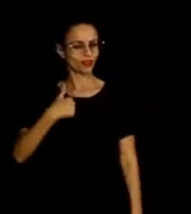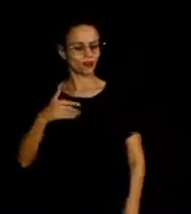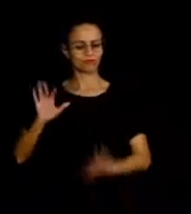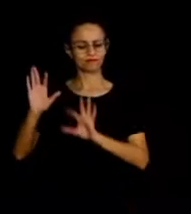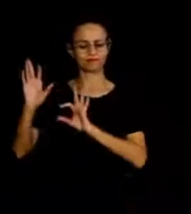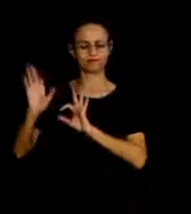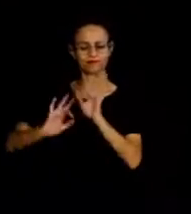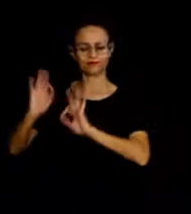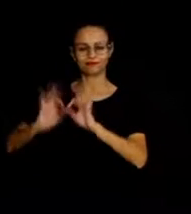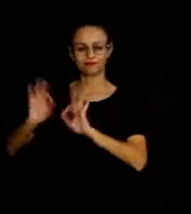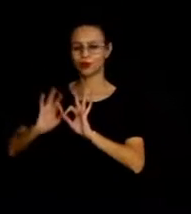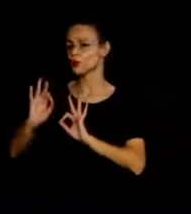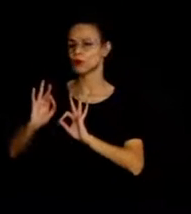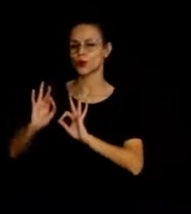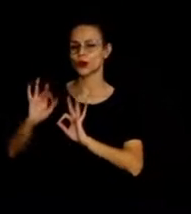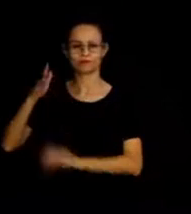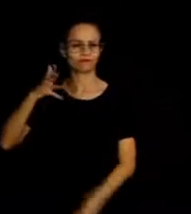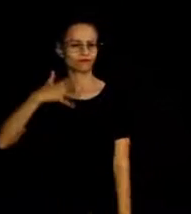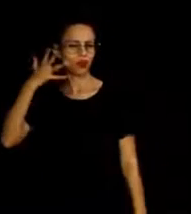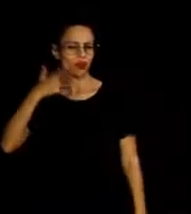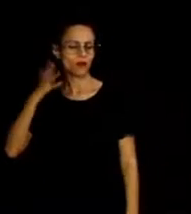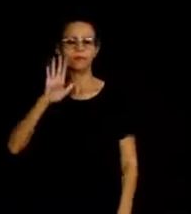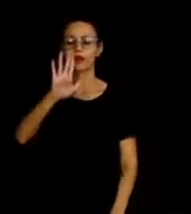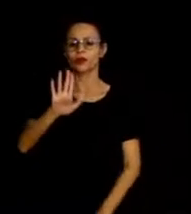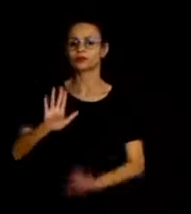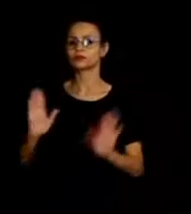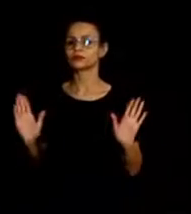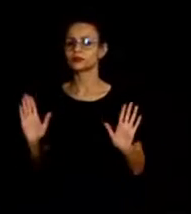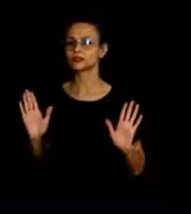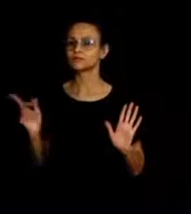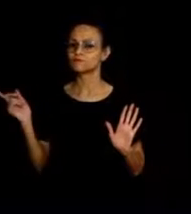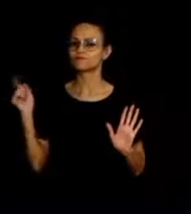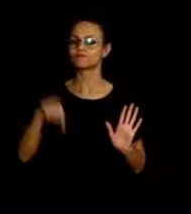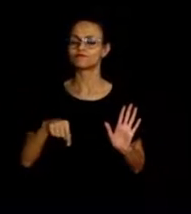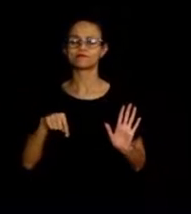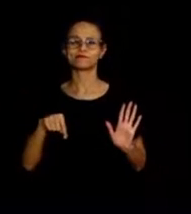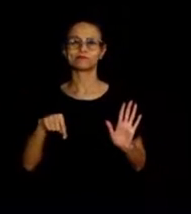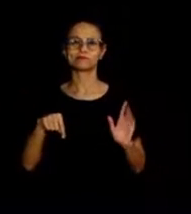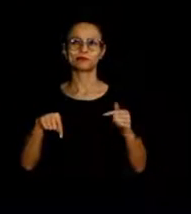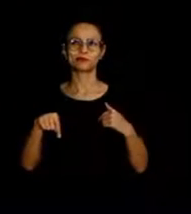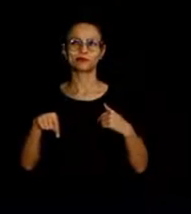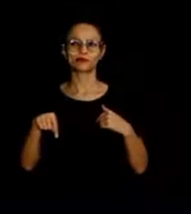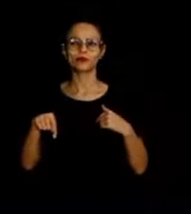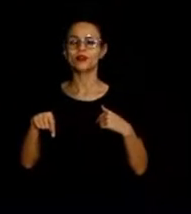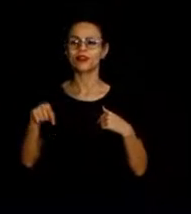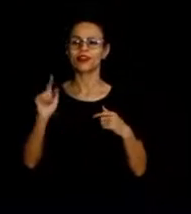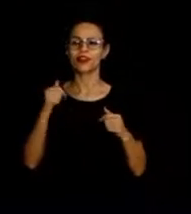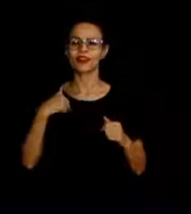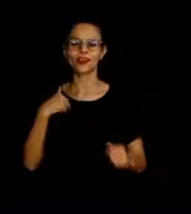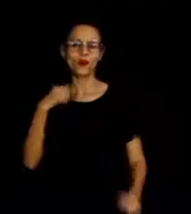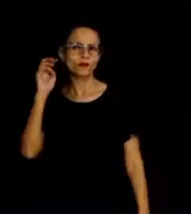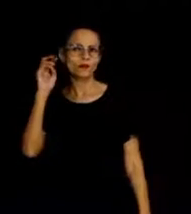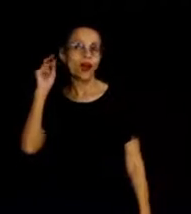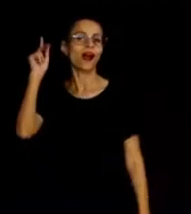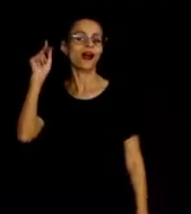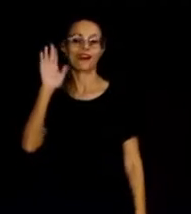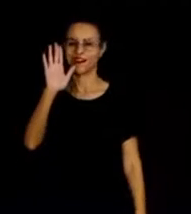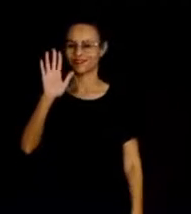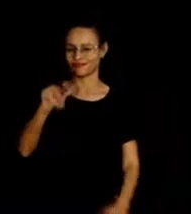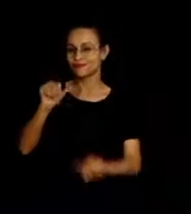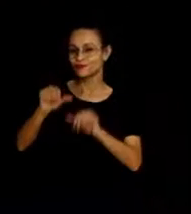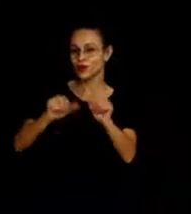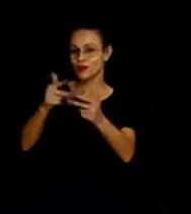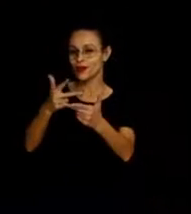preparei algumas falas mais vindo para cá eu acabei tendo a alguns insights e vou mudar